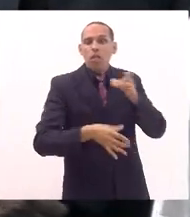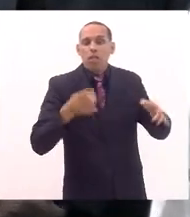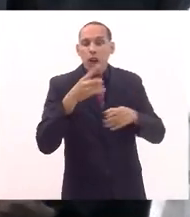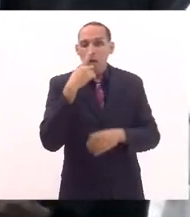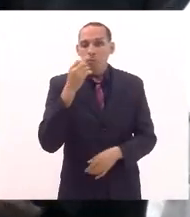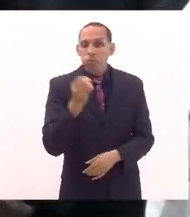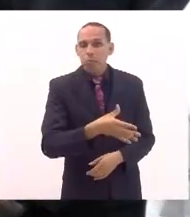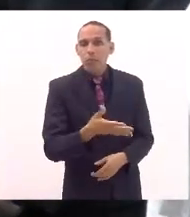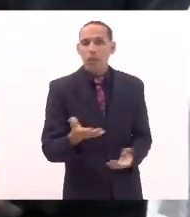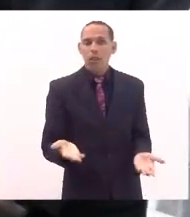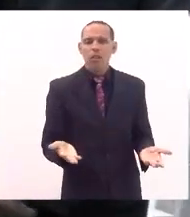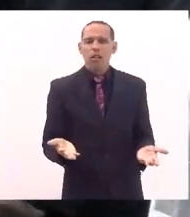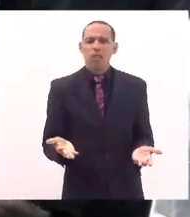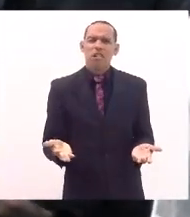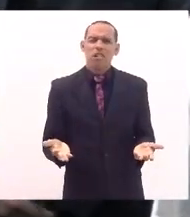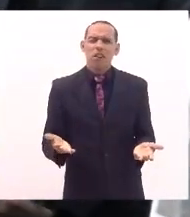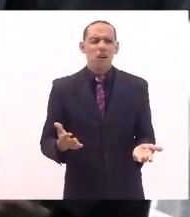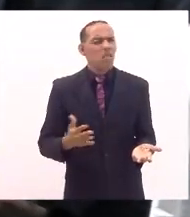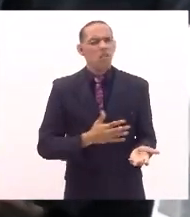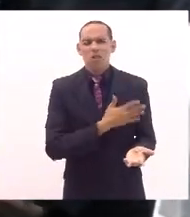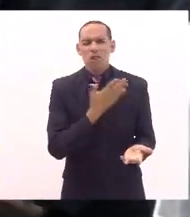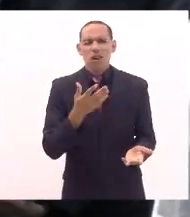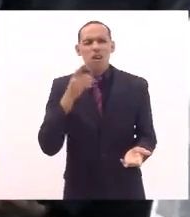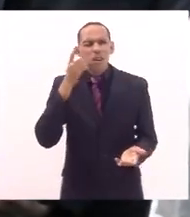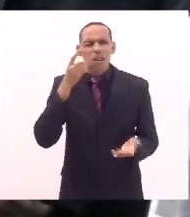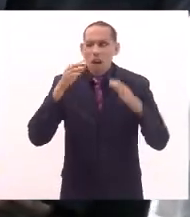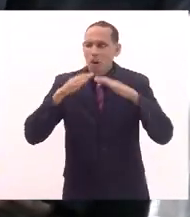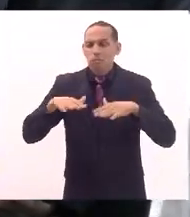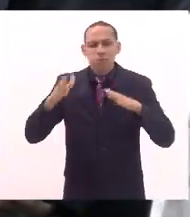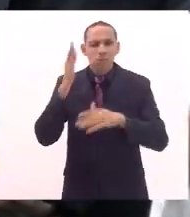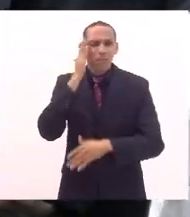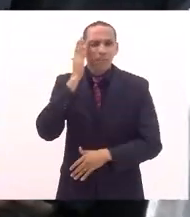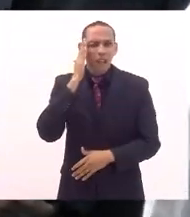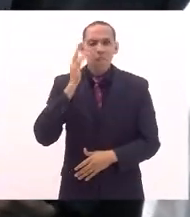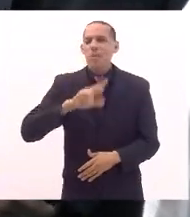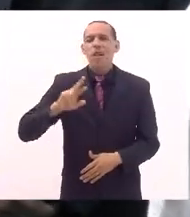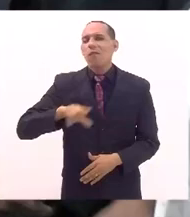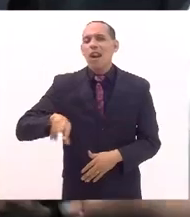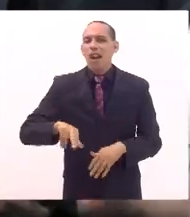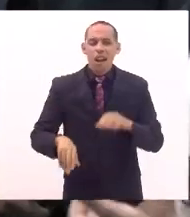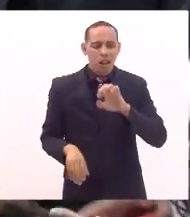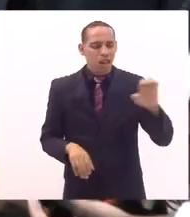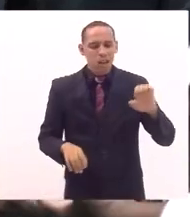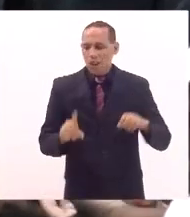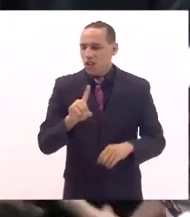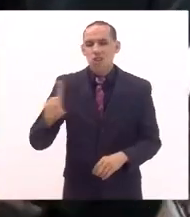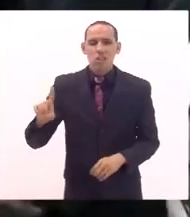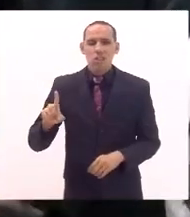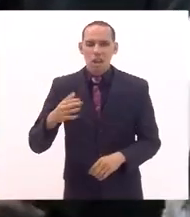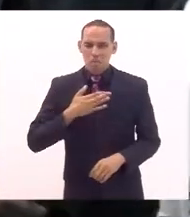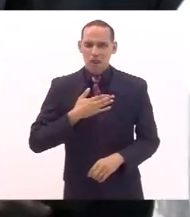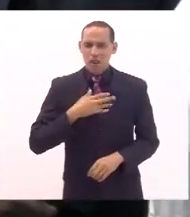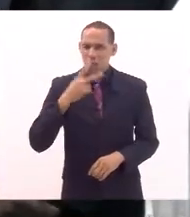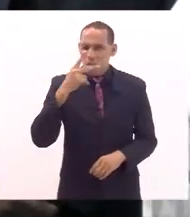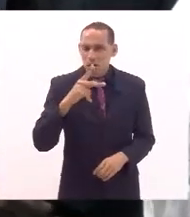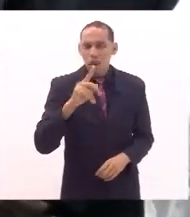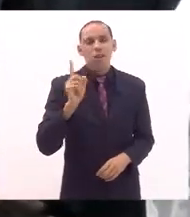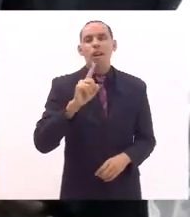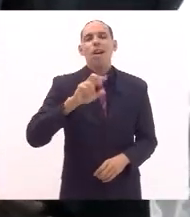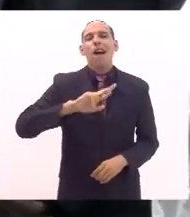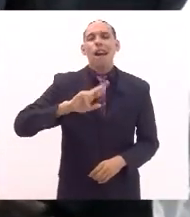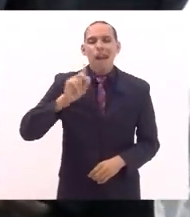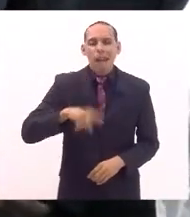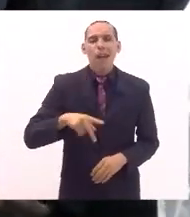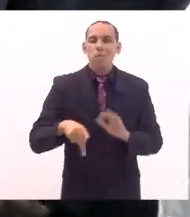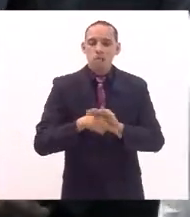lixo Então também que causa comoção de vários reputados a causa não é terá direito ainda a esquerda A calça não é minha nem sua a causa